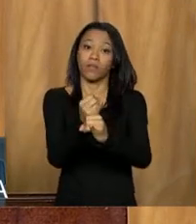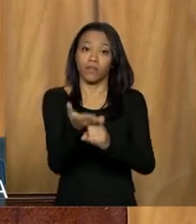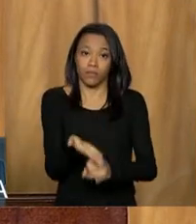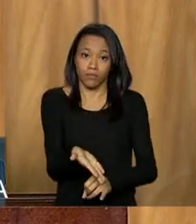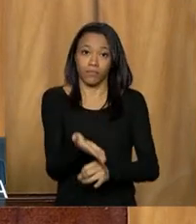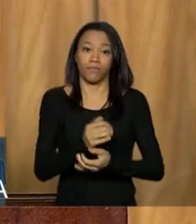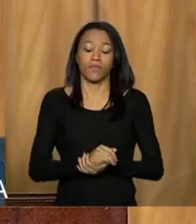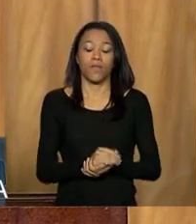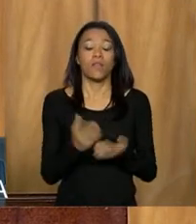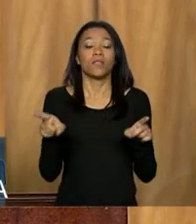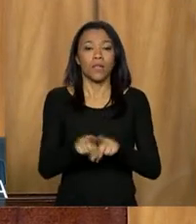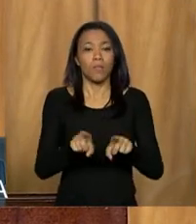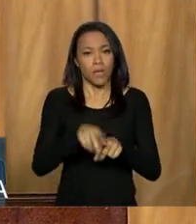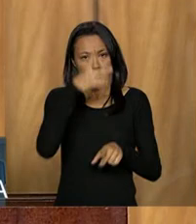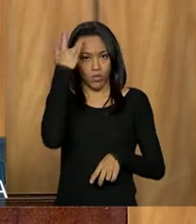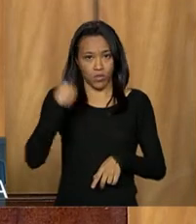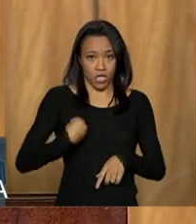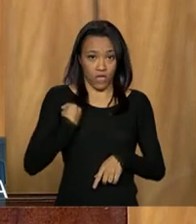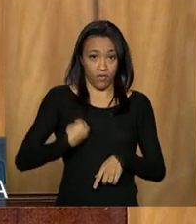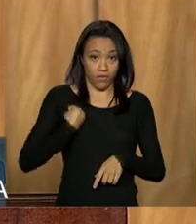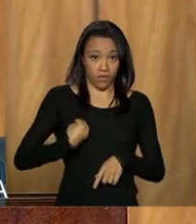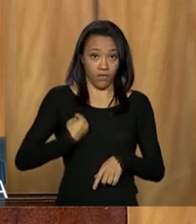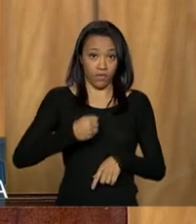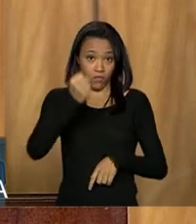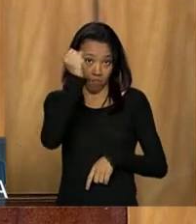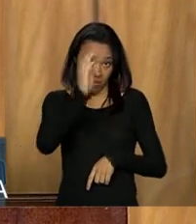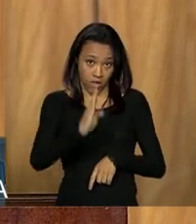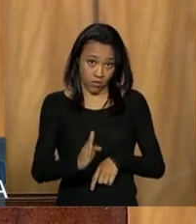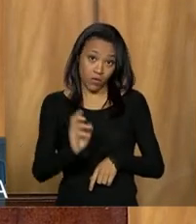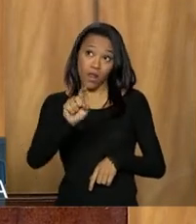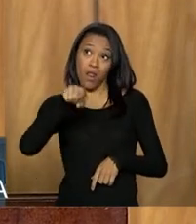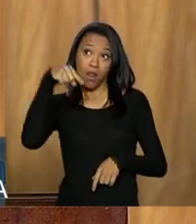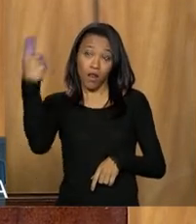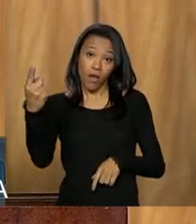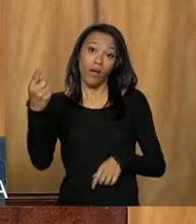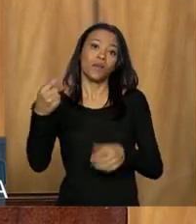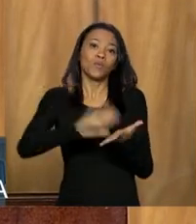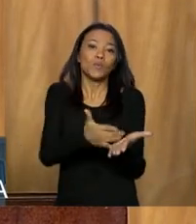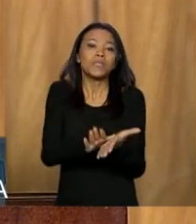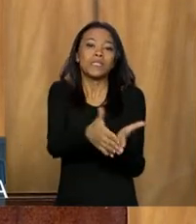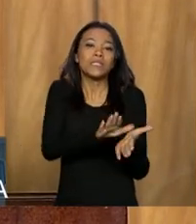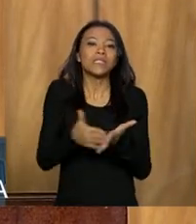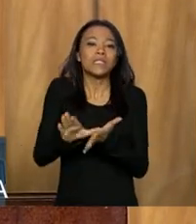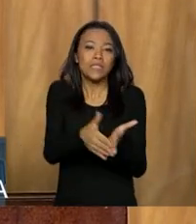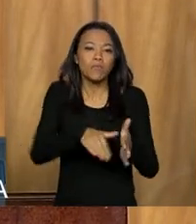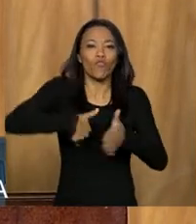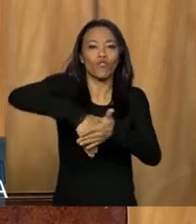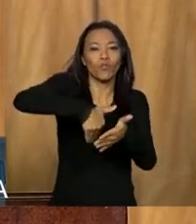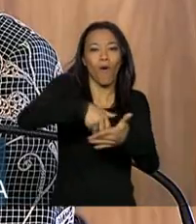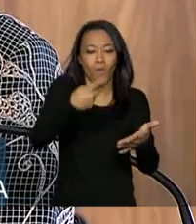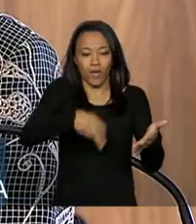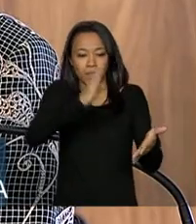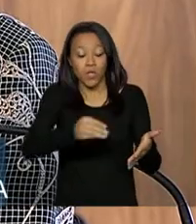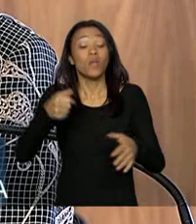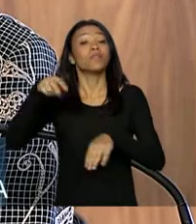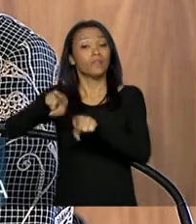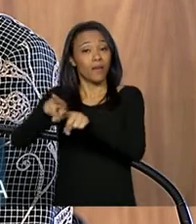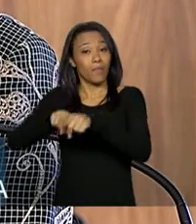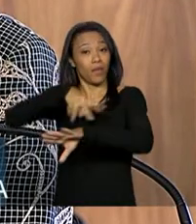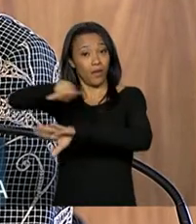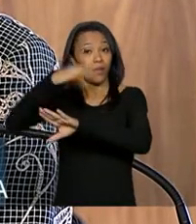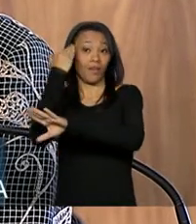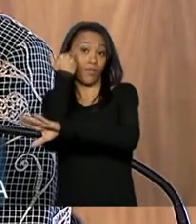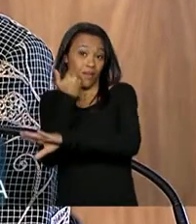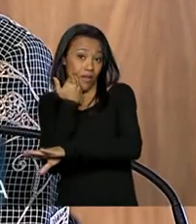o TIC. Assim como os brasileiros que vivem intensamente o multiculturalismo, o samba e o futebol, os coreanos têm mostrado